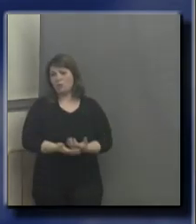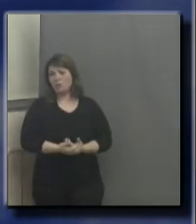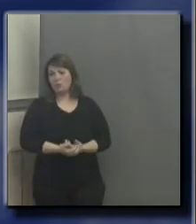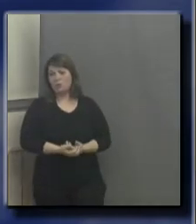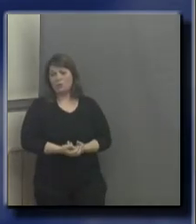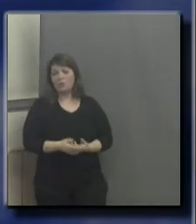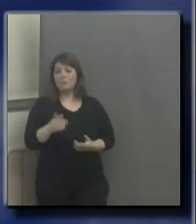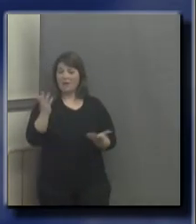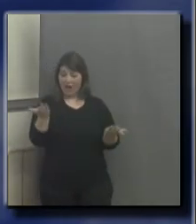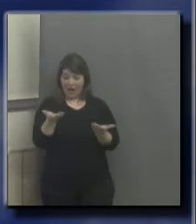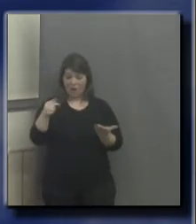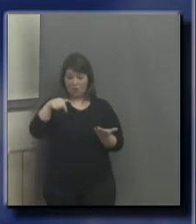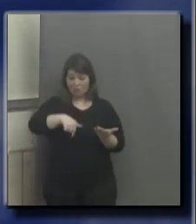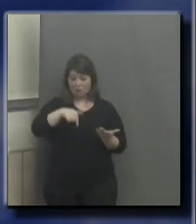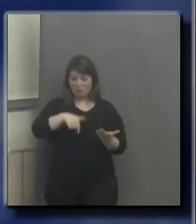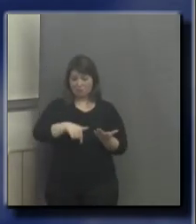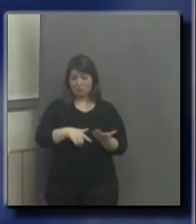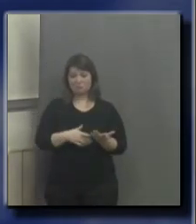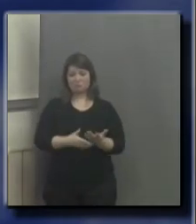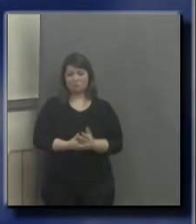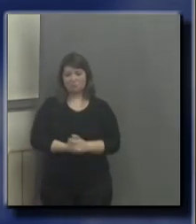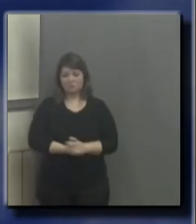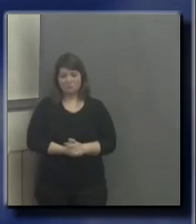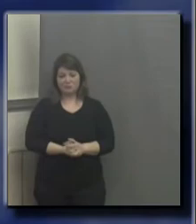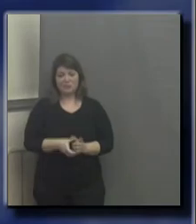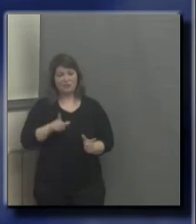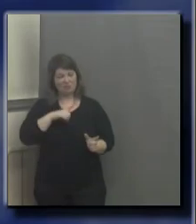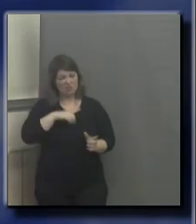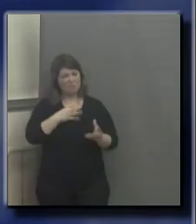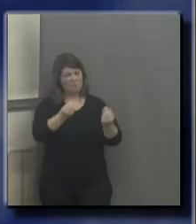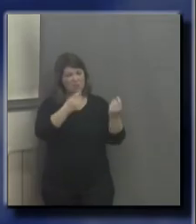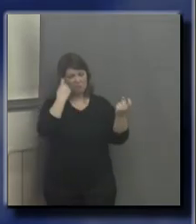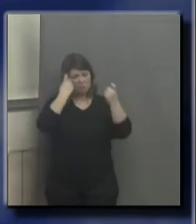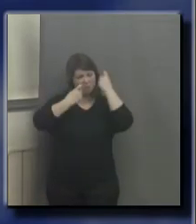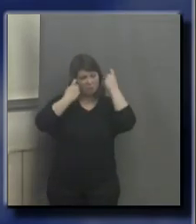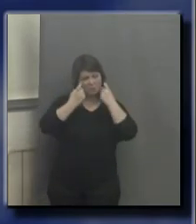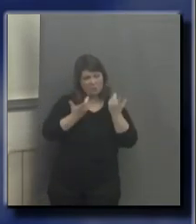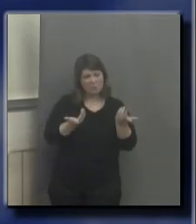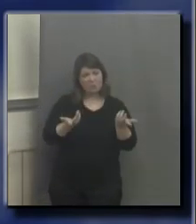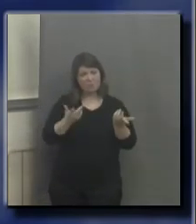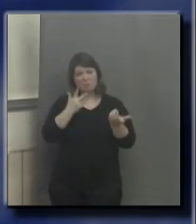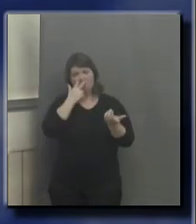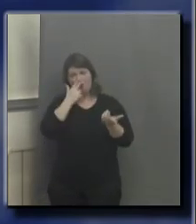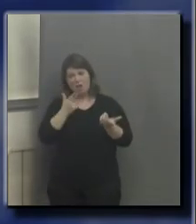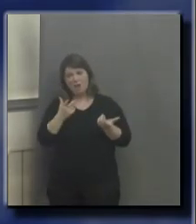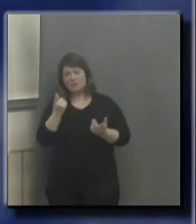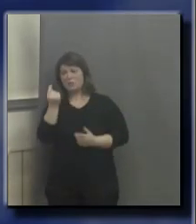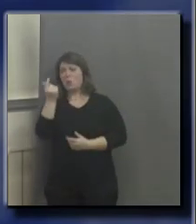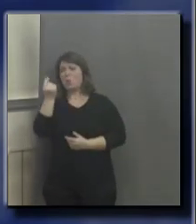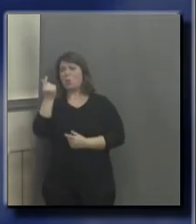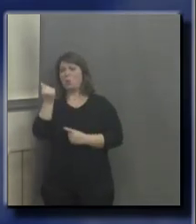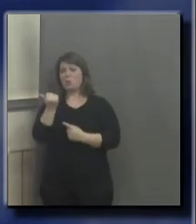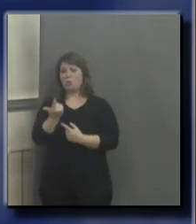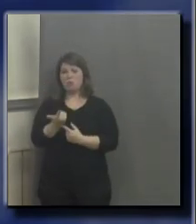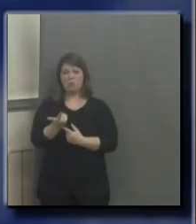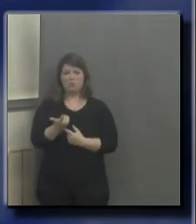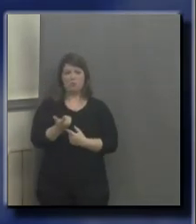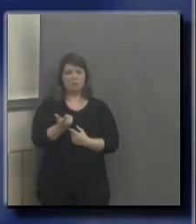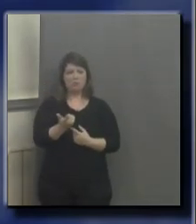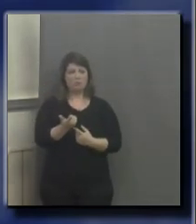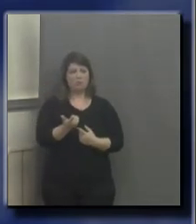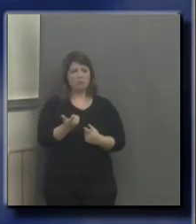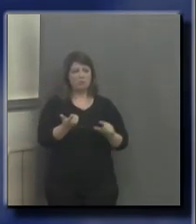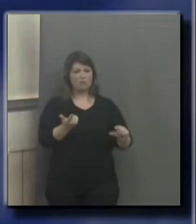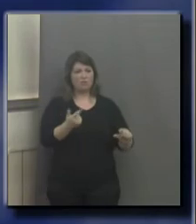momento em que existe tanta preocupação com mais lucro, né, com